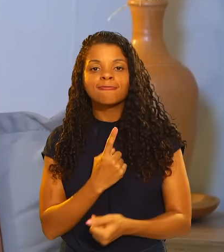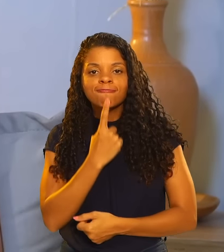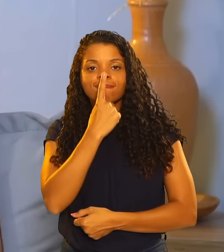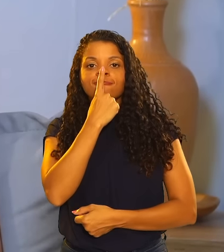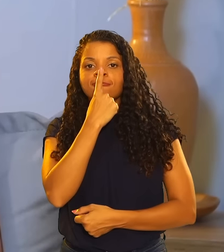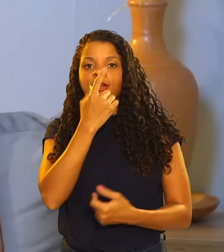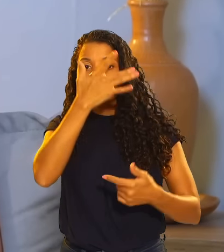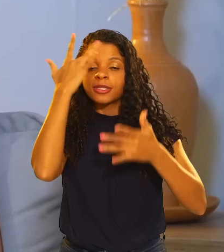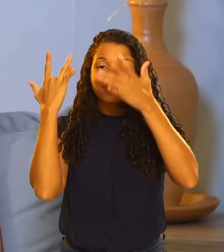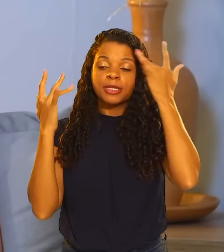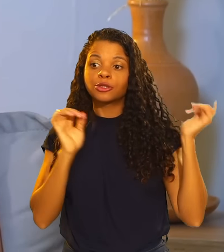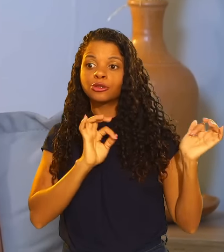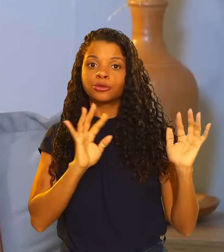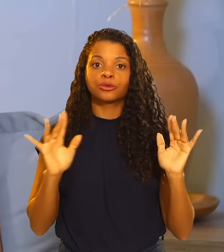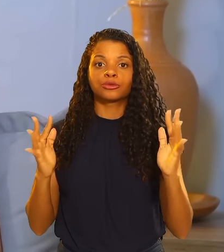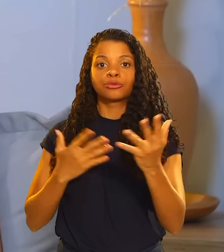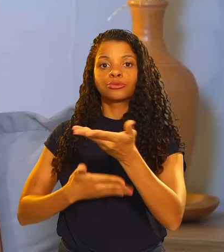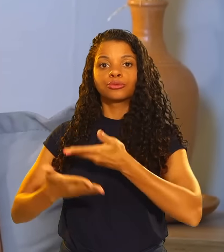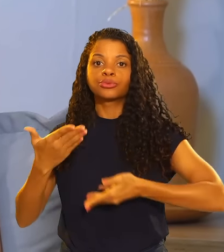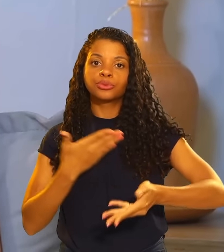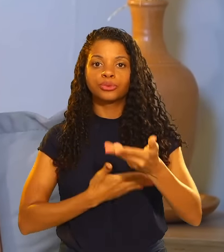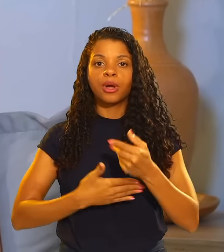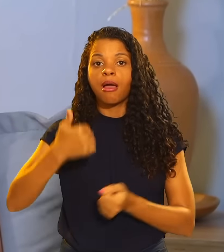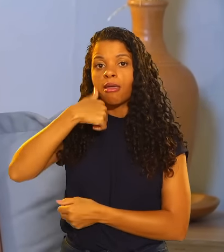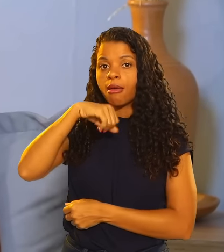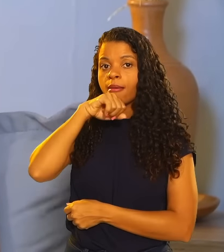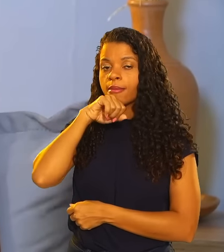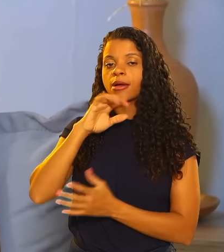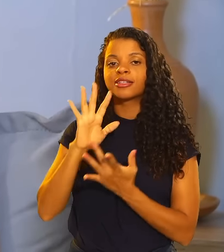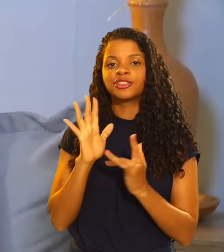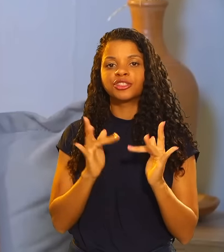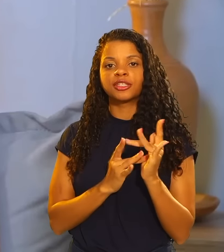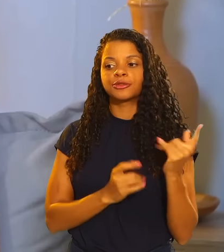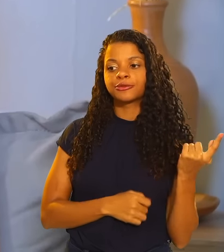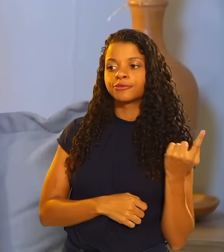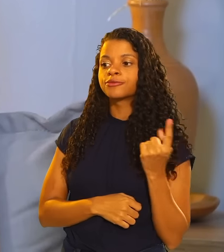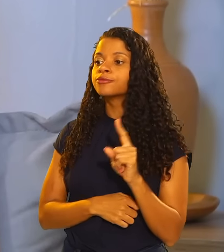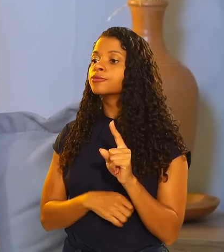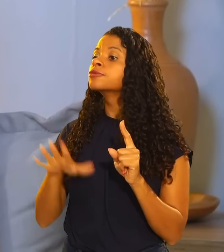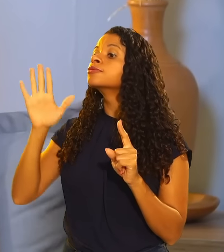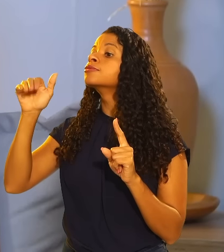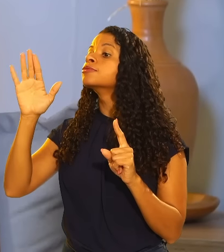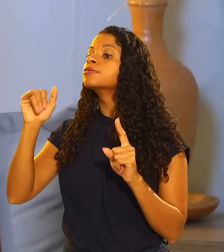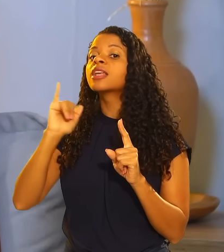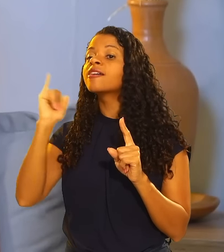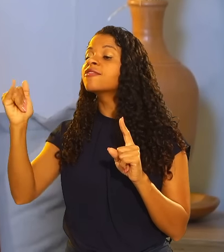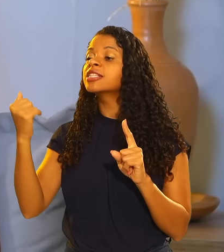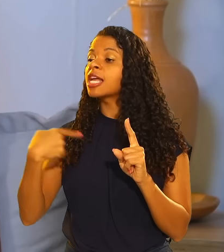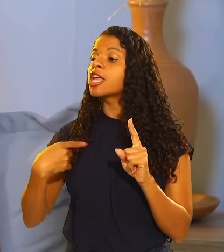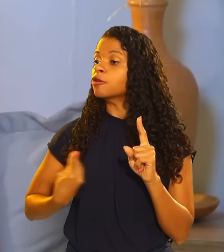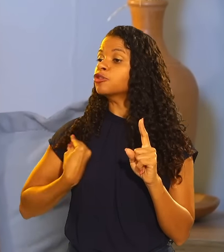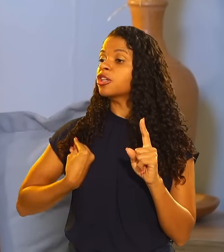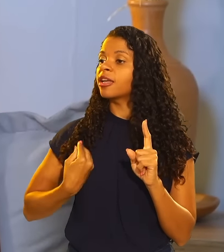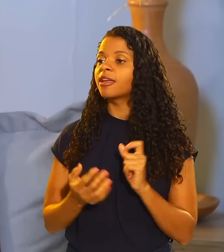mãe de Jesus chega e fala, olha, diga a ele que eu estou aqui, né? Manda chamá-lo. O que a mãe de Jesus acreditava? Olha, ele vai